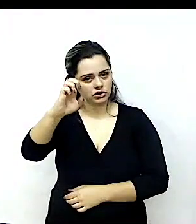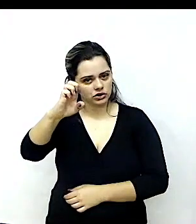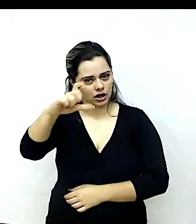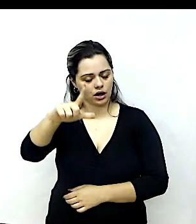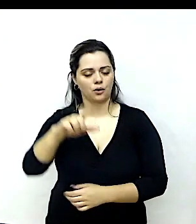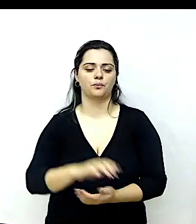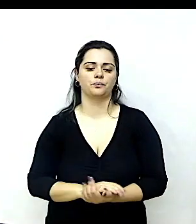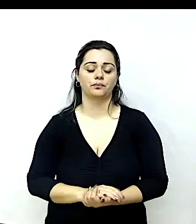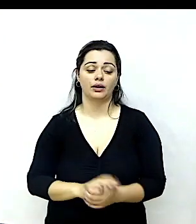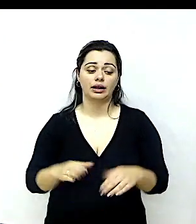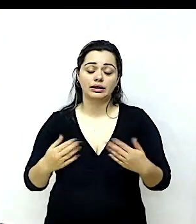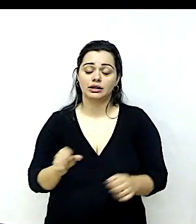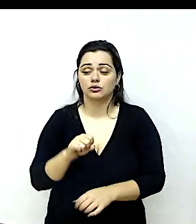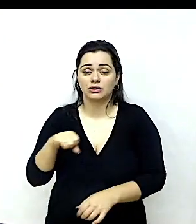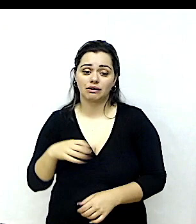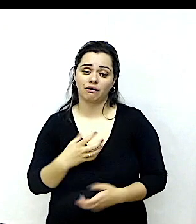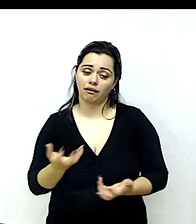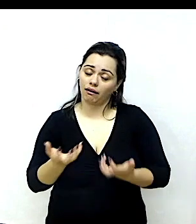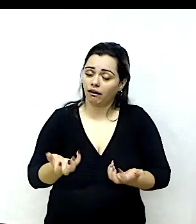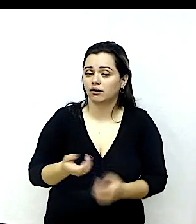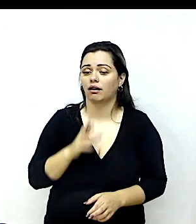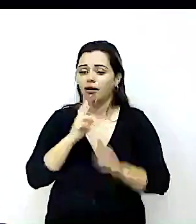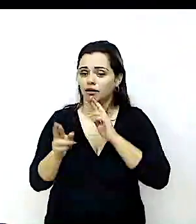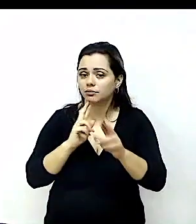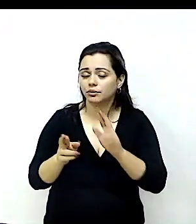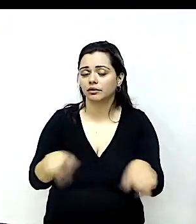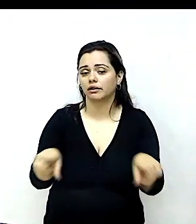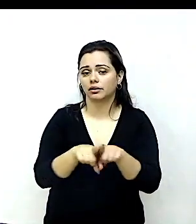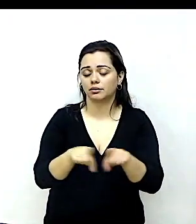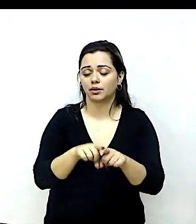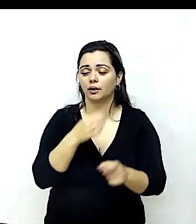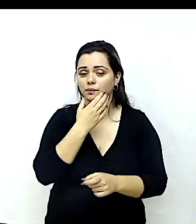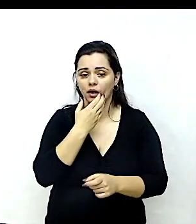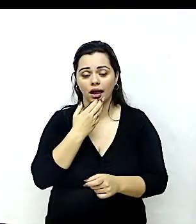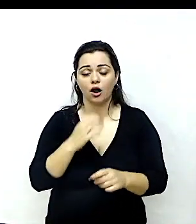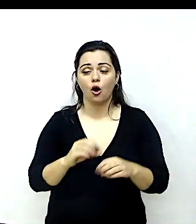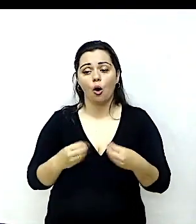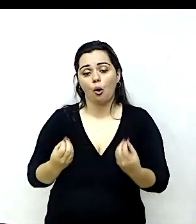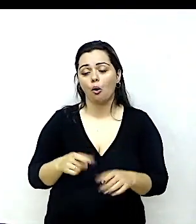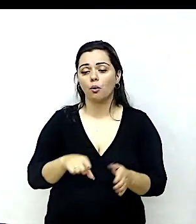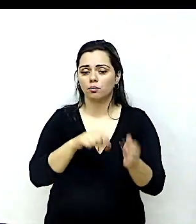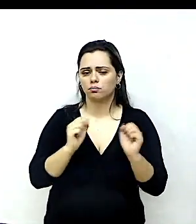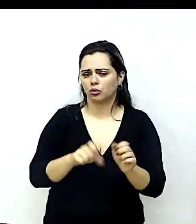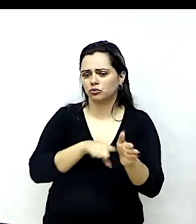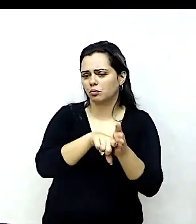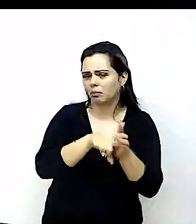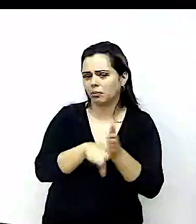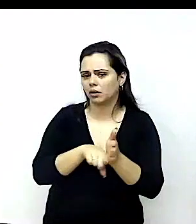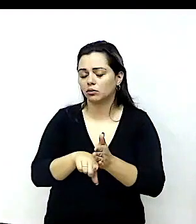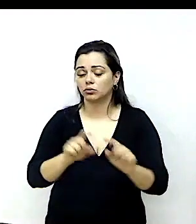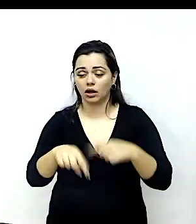um tempo para ver se o João Marcelo não se importasse eu passaria por uma uma seguinte pergunta menos que ele queira fazer algum